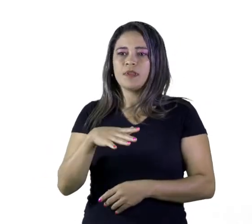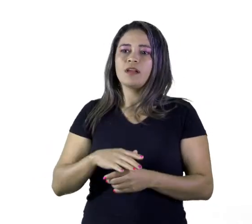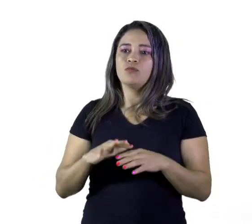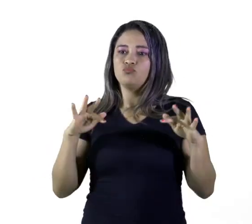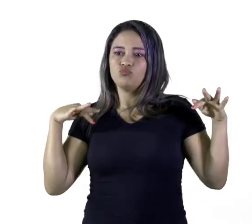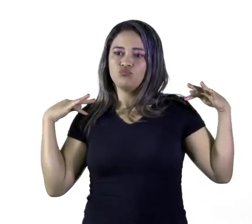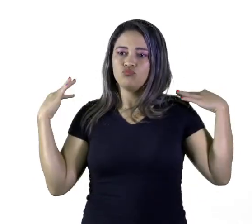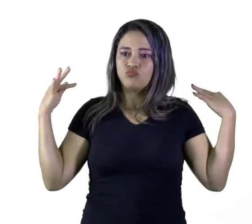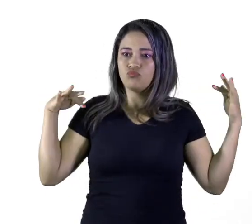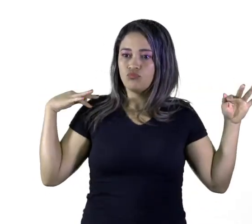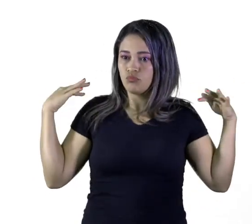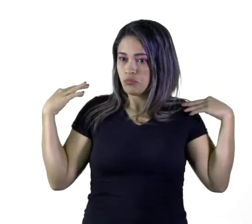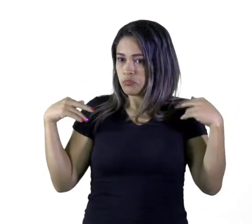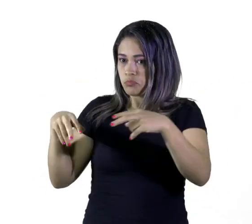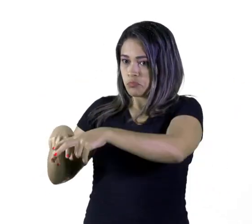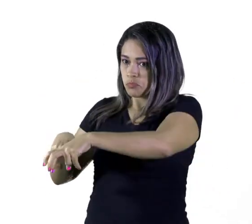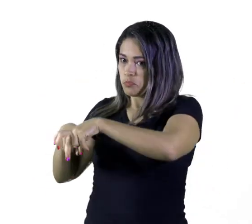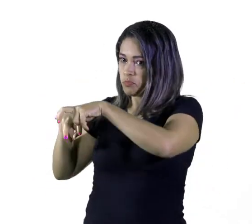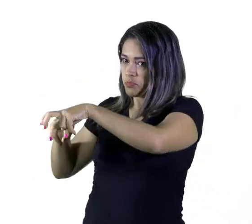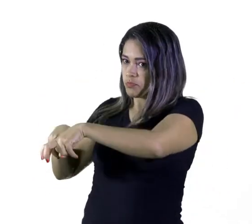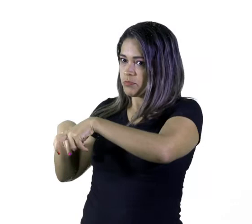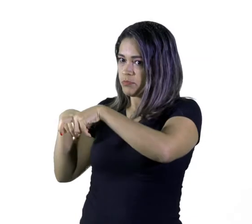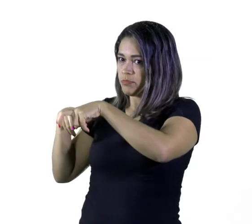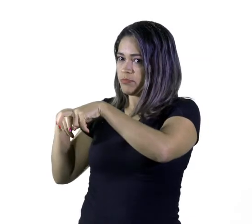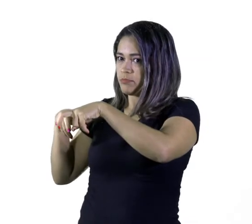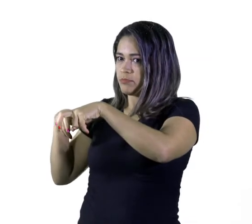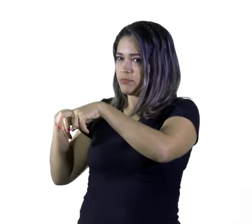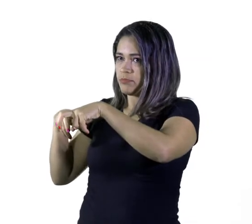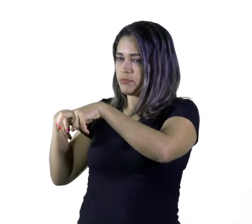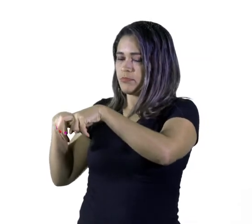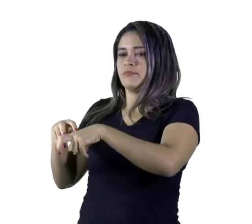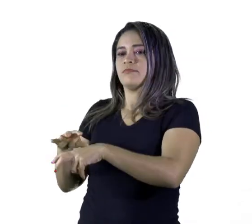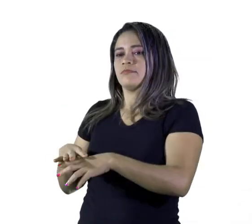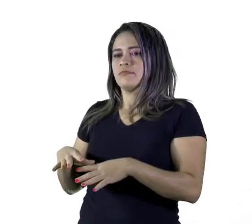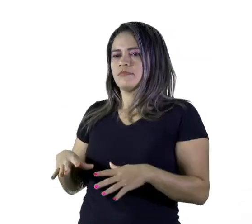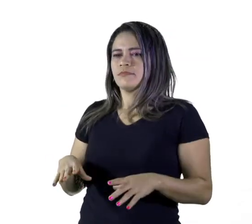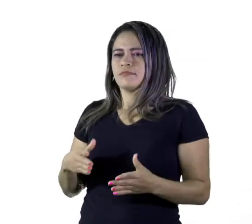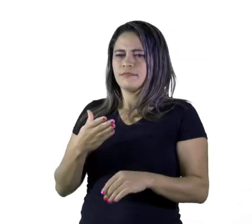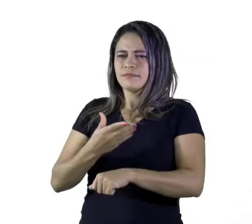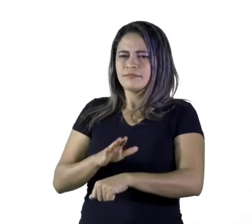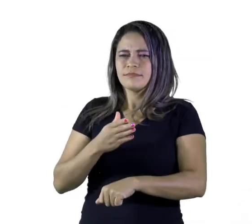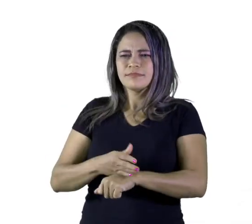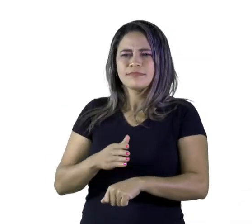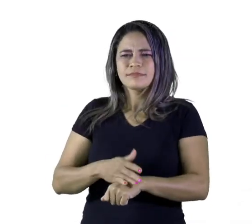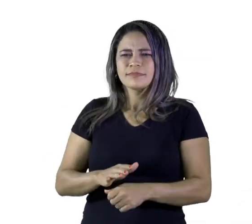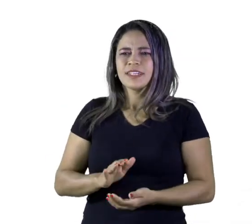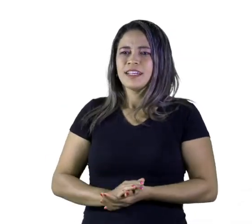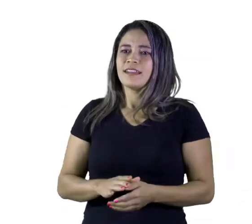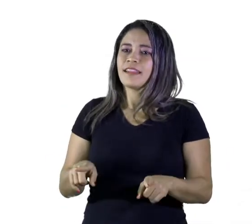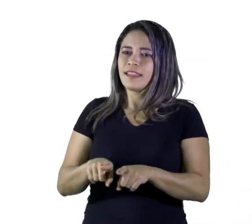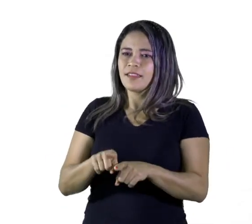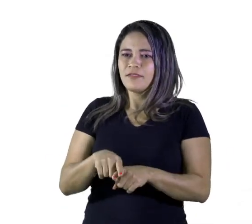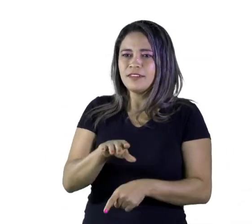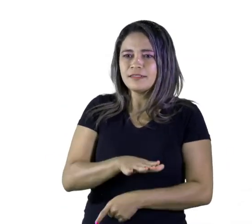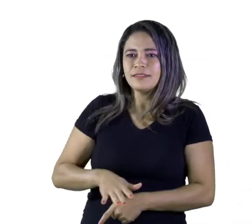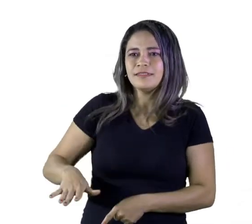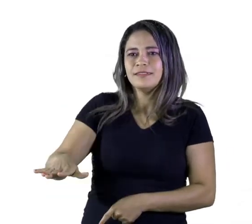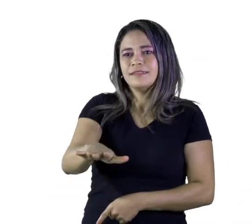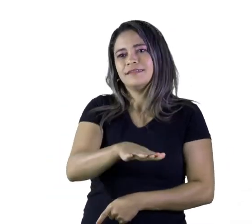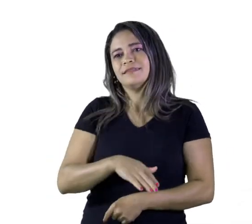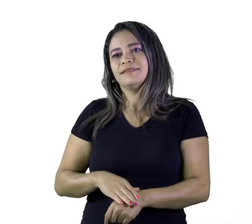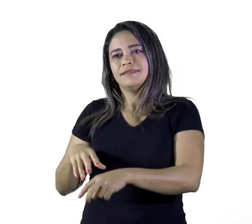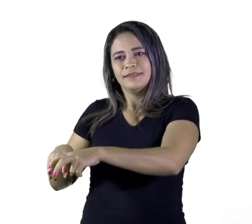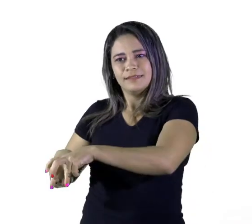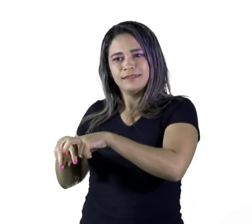rural, prática de ecoturismo e entre outras aplicações. Além do espaço rural servir